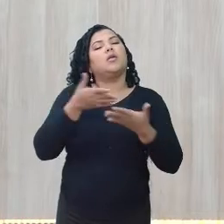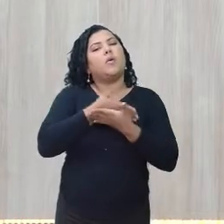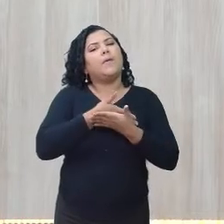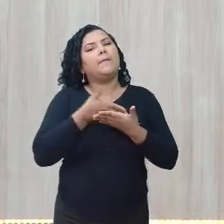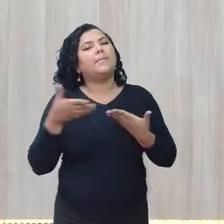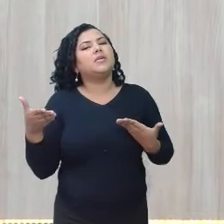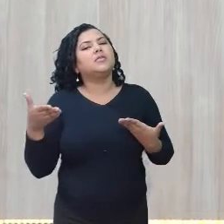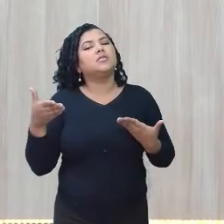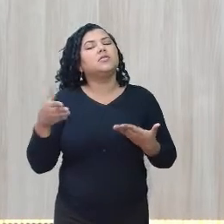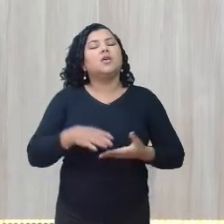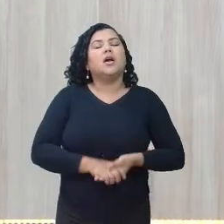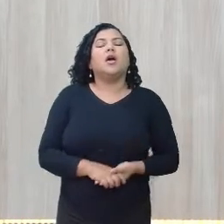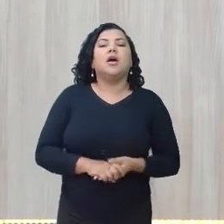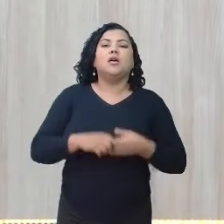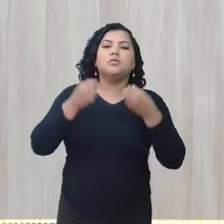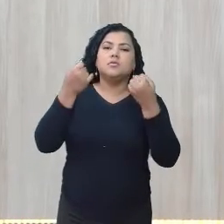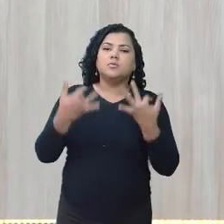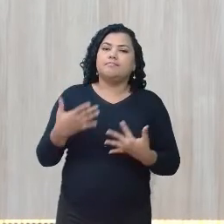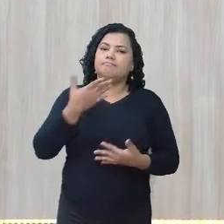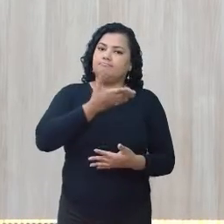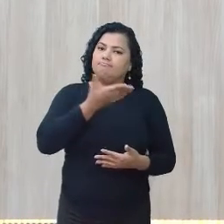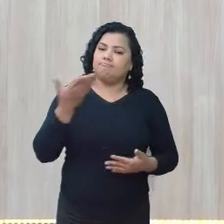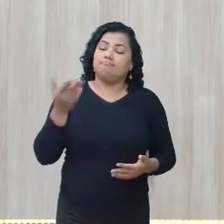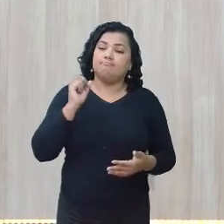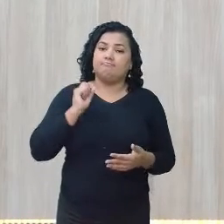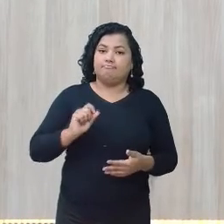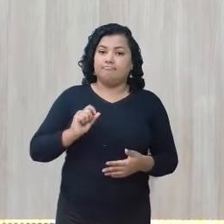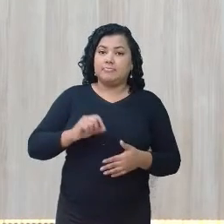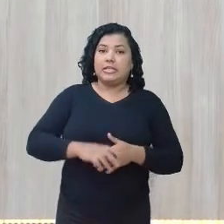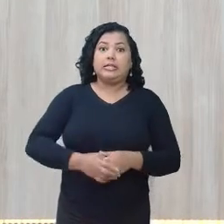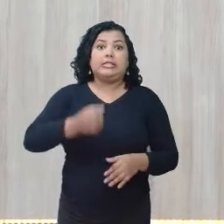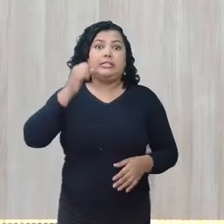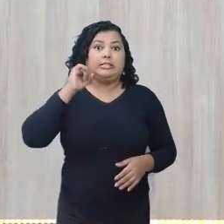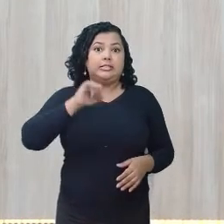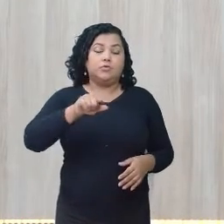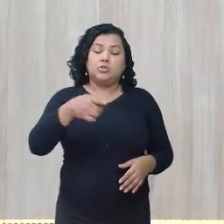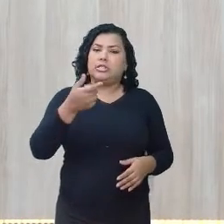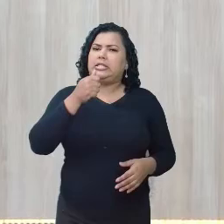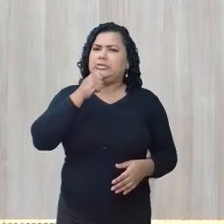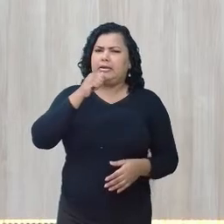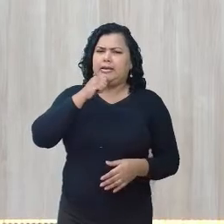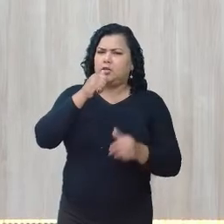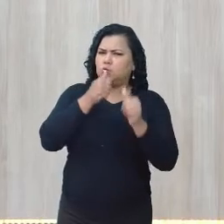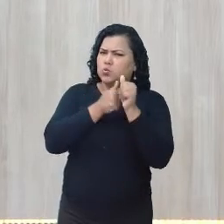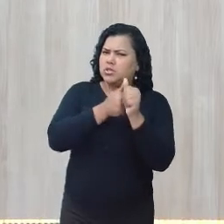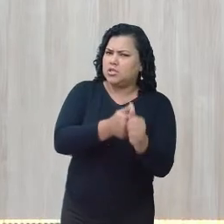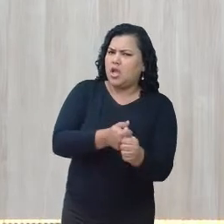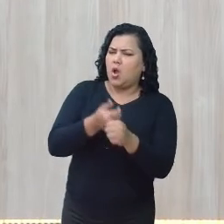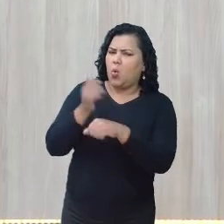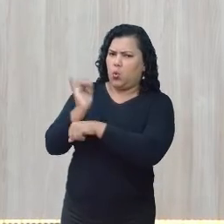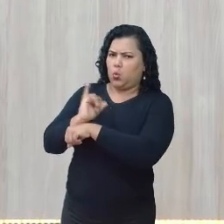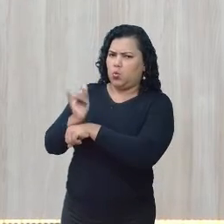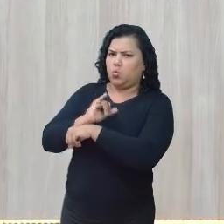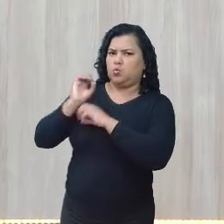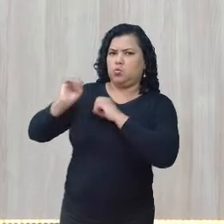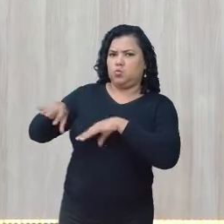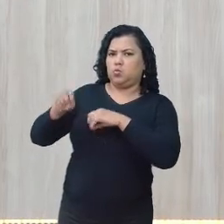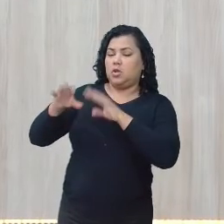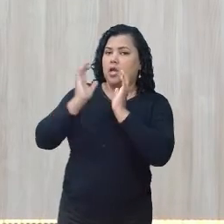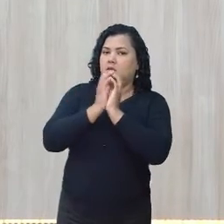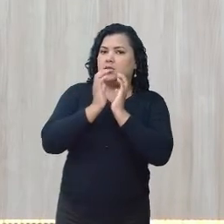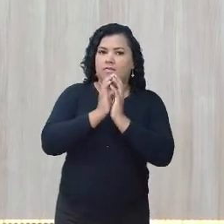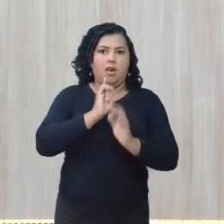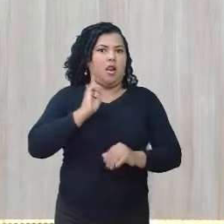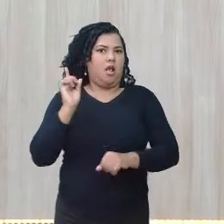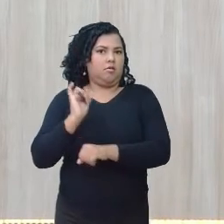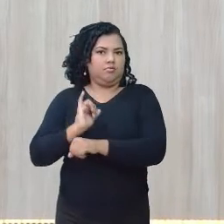começar dizendo para vocês que se vocês ainda não seguem o canal do Educa Recife lá no